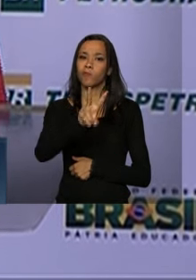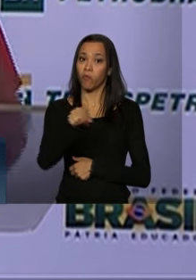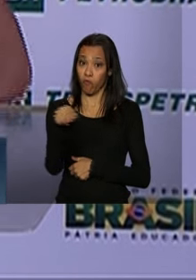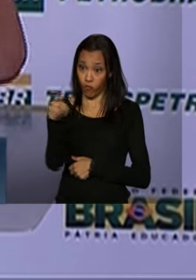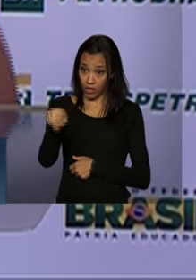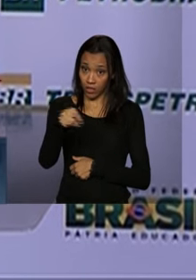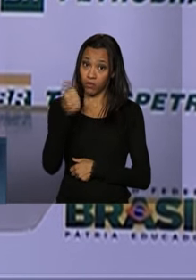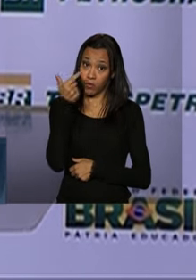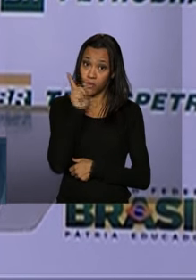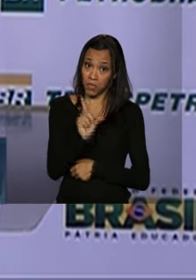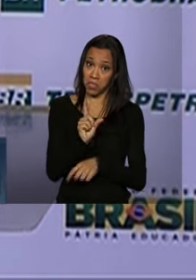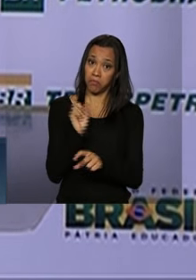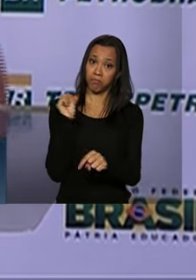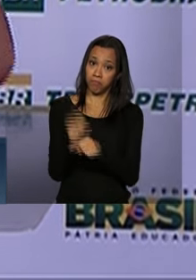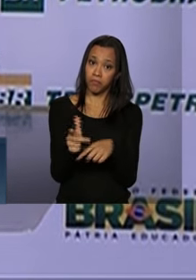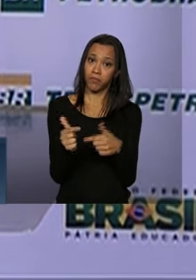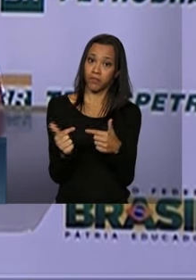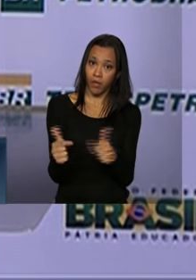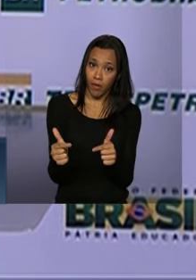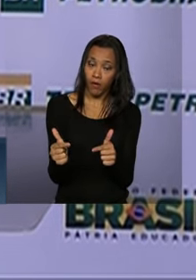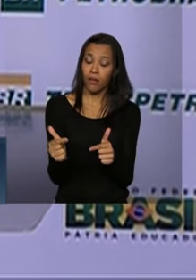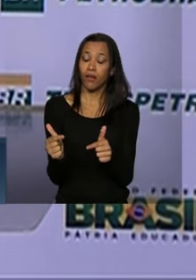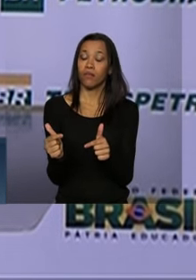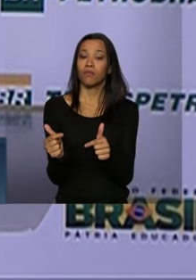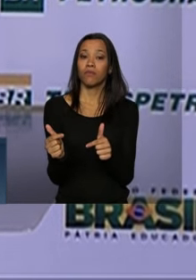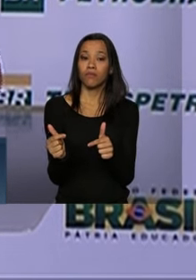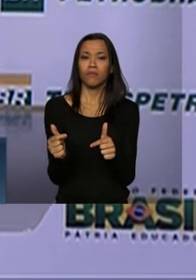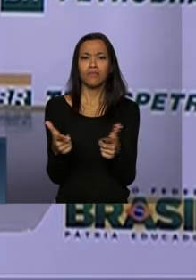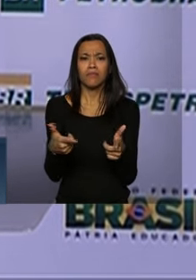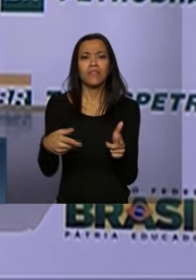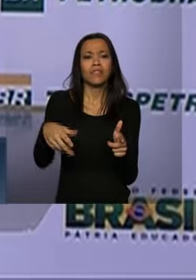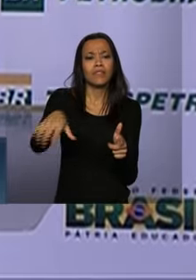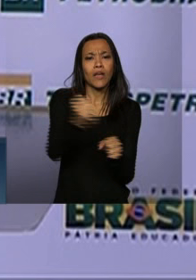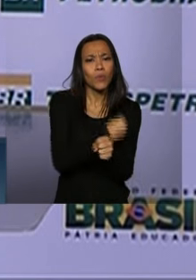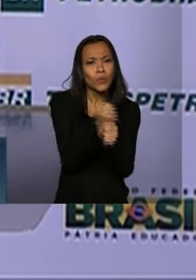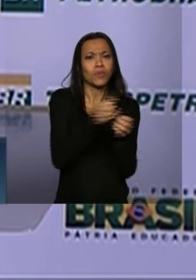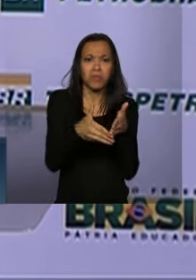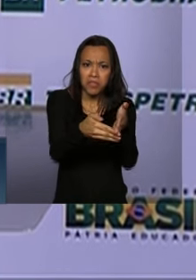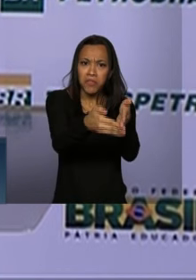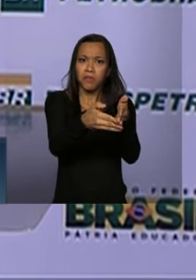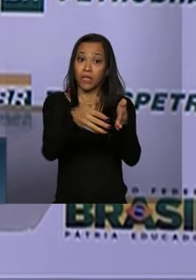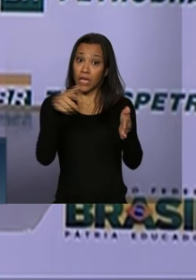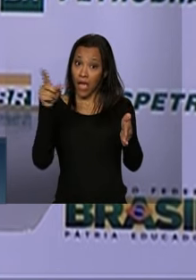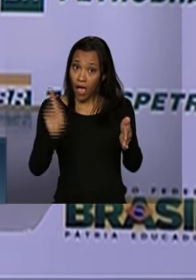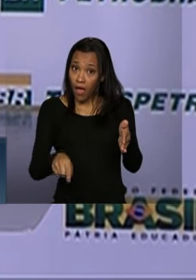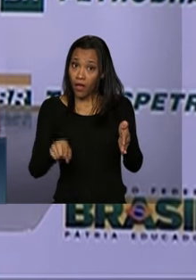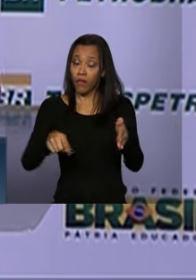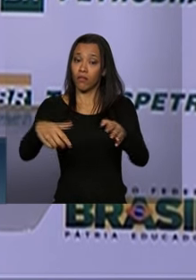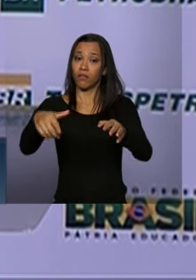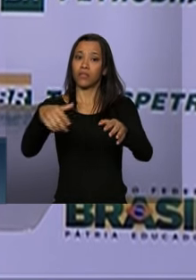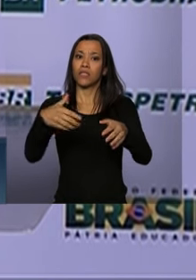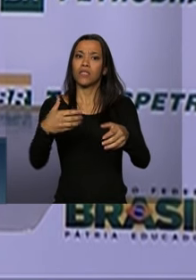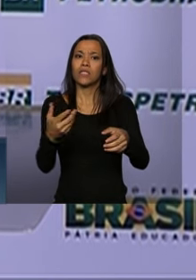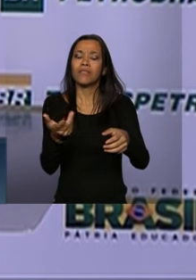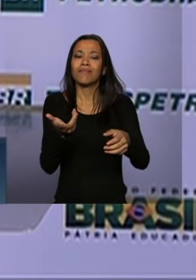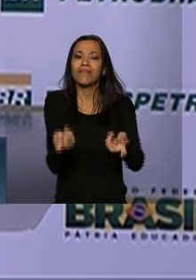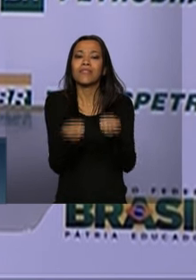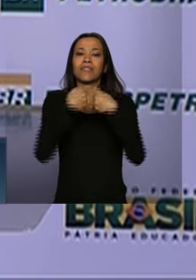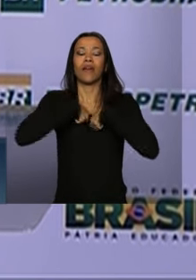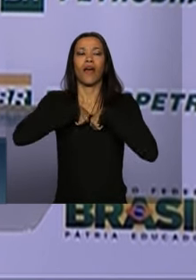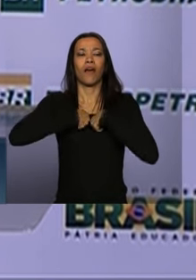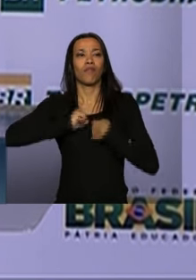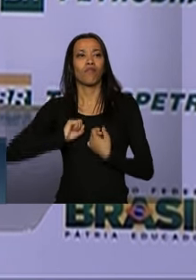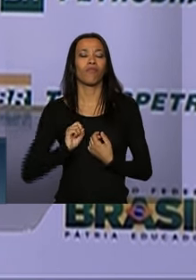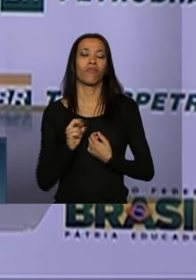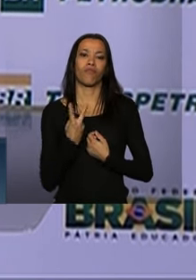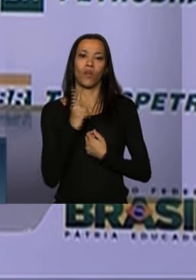conseguiram empregos nessa área. E são empregos que geram valor, que